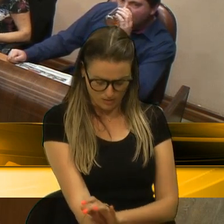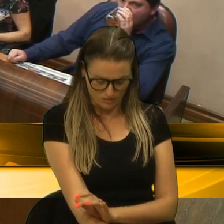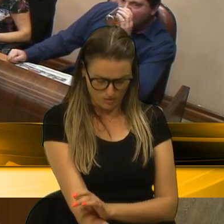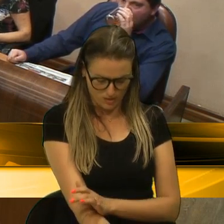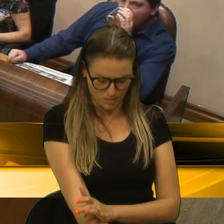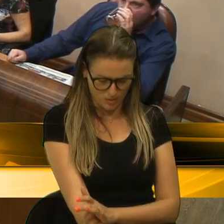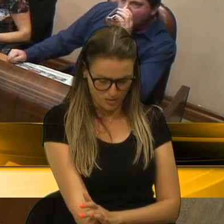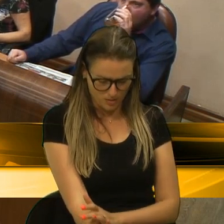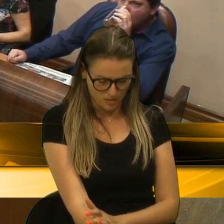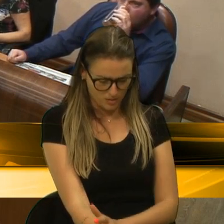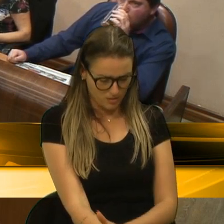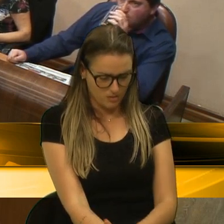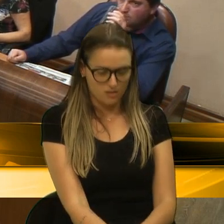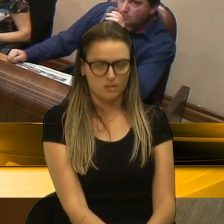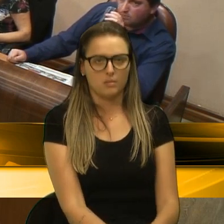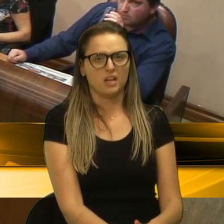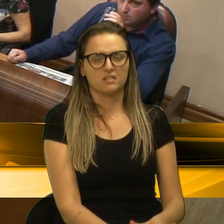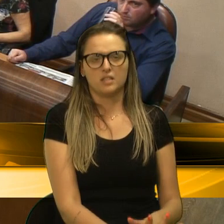Obrigado.